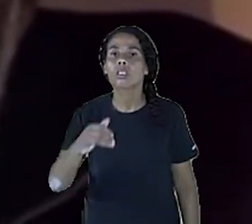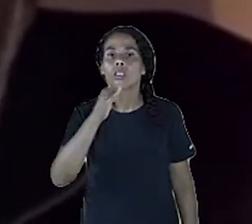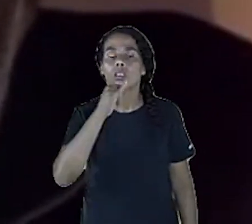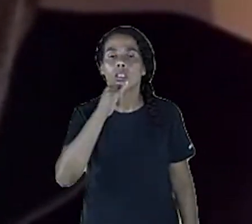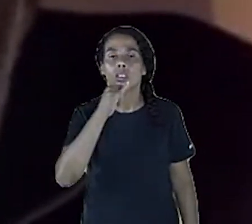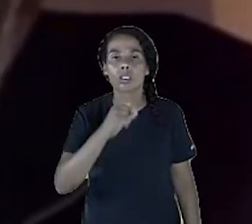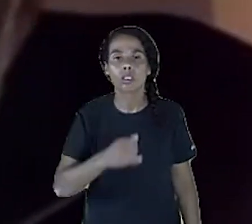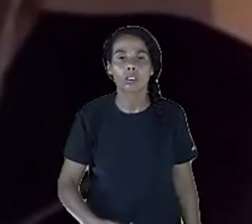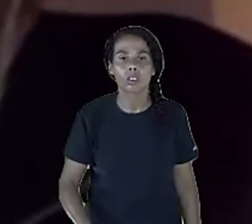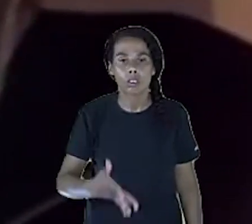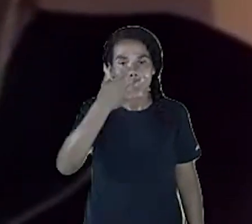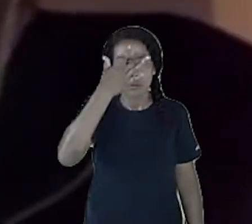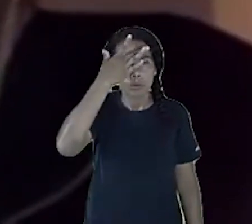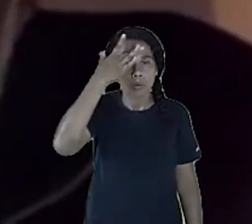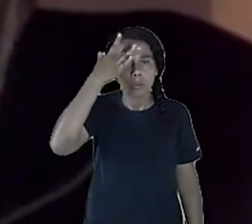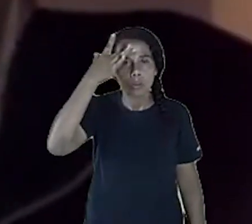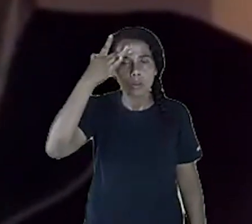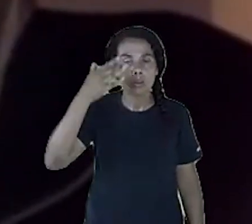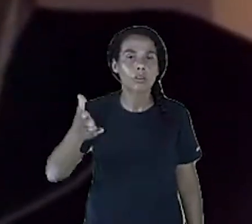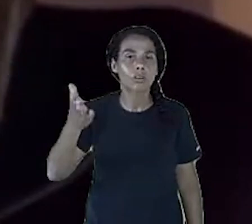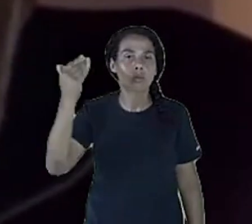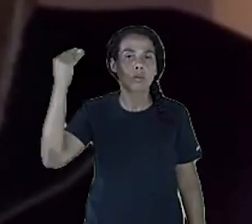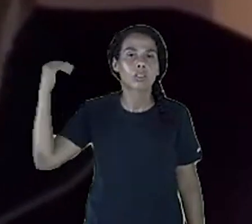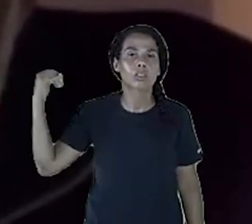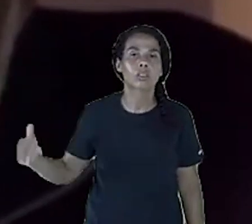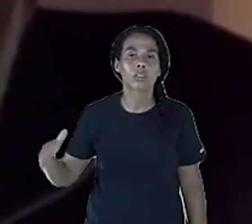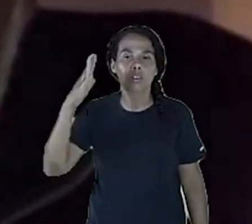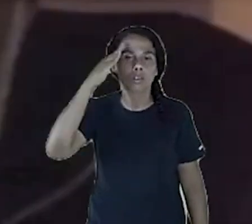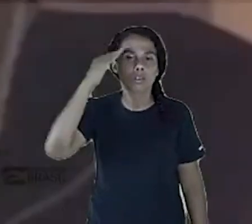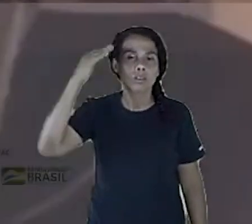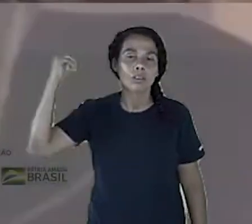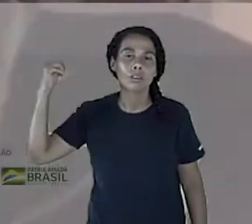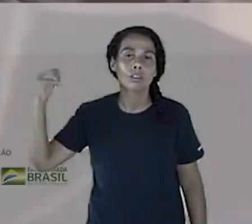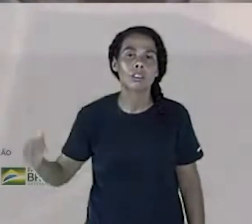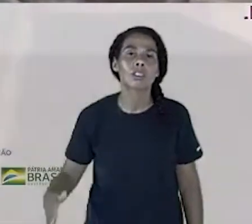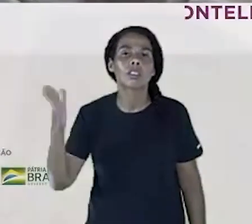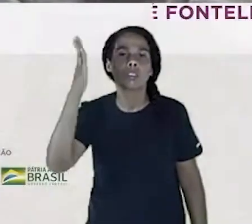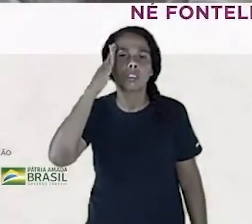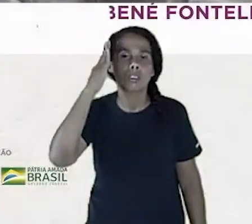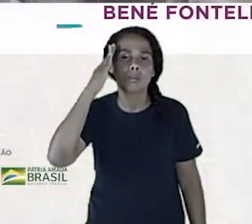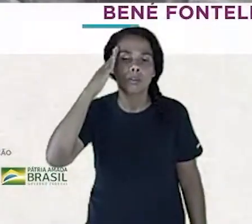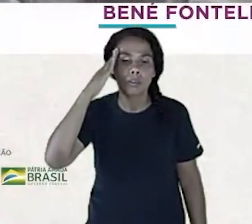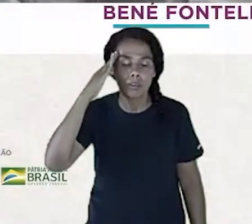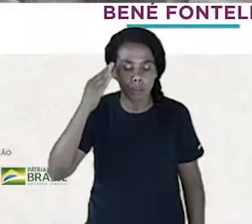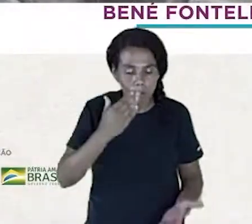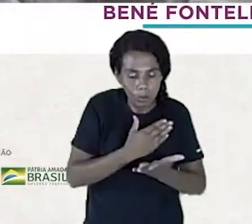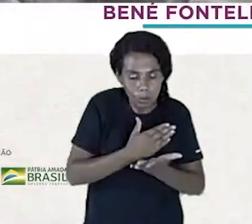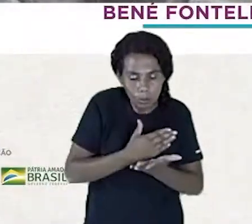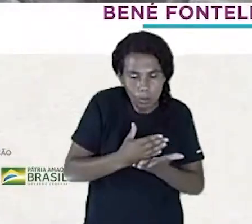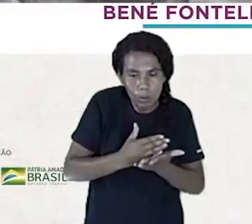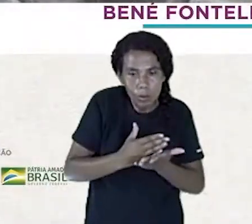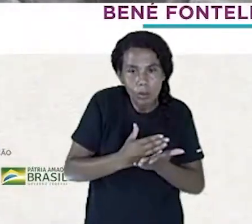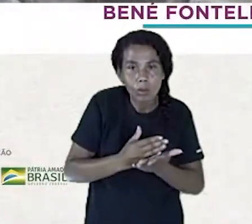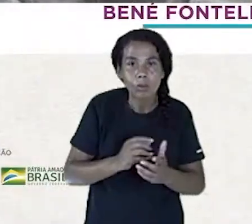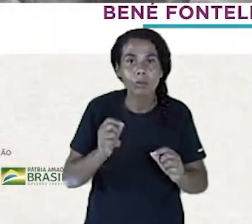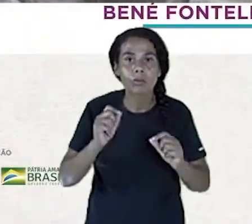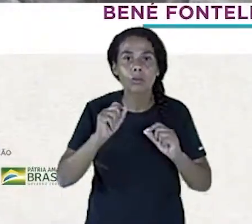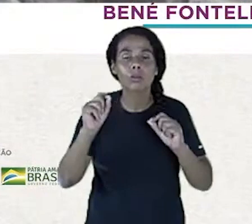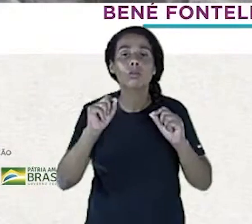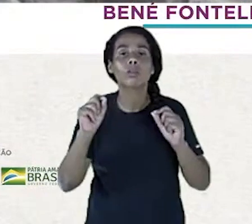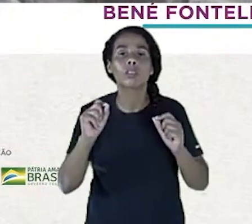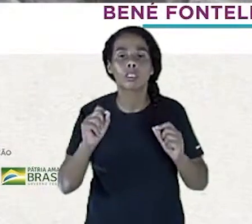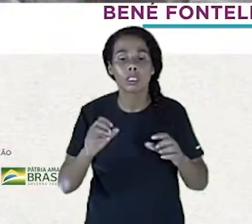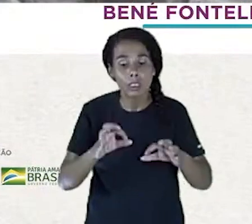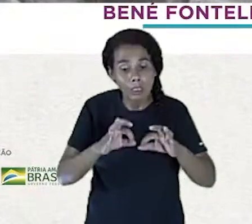mesmos pequenininhos. Eles eram filtrozinhos pequenos, todos eles tinham essa mesma